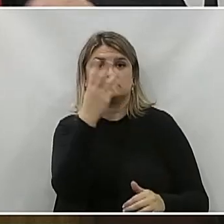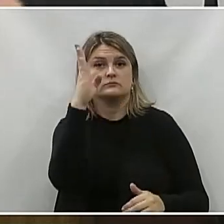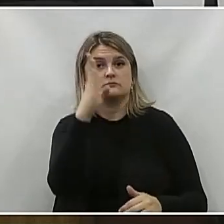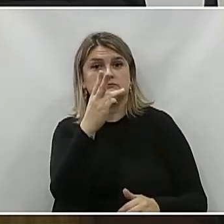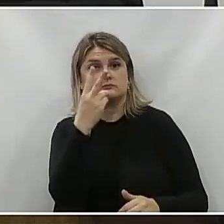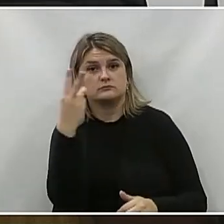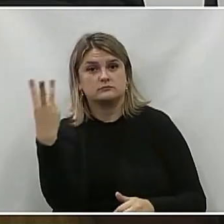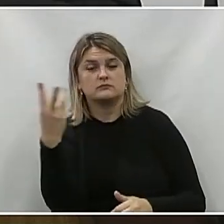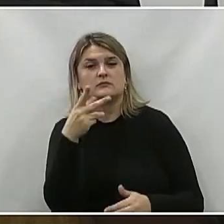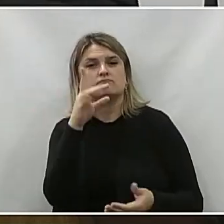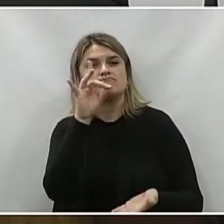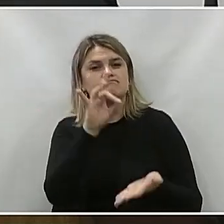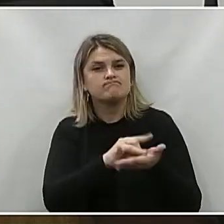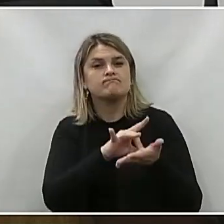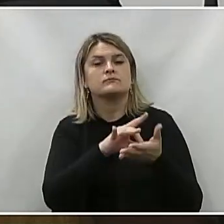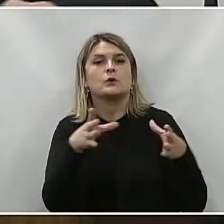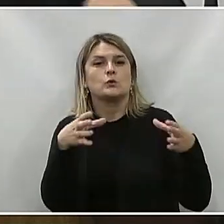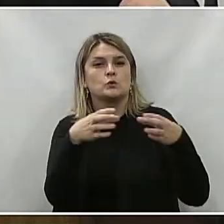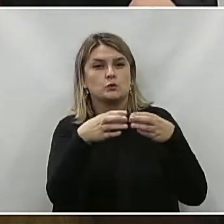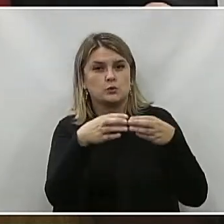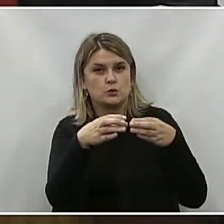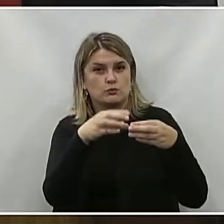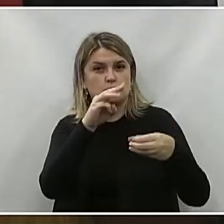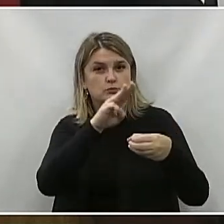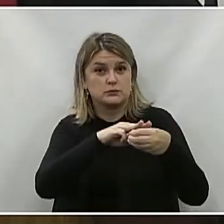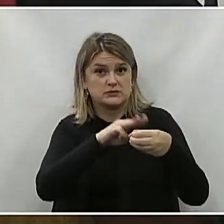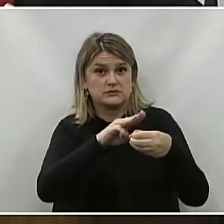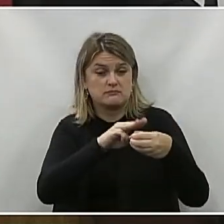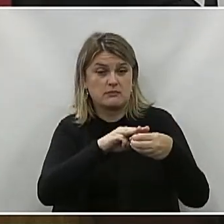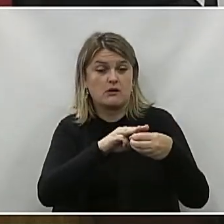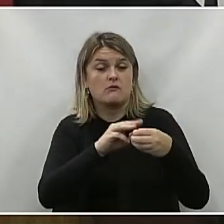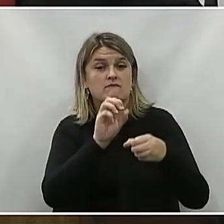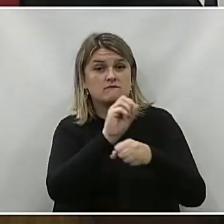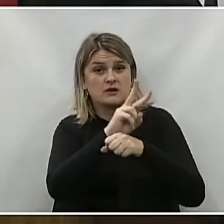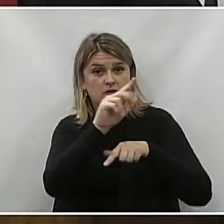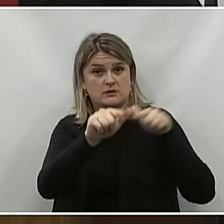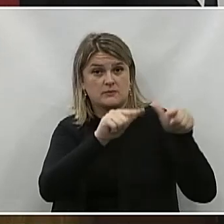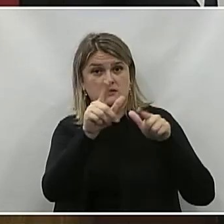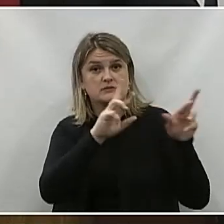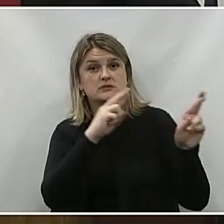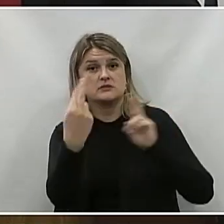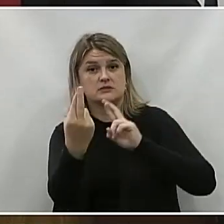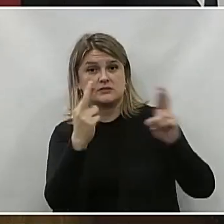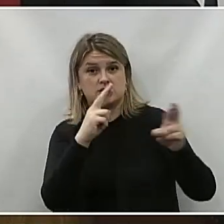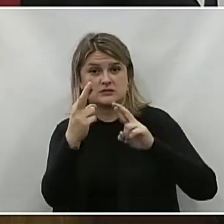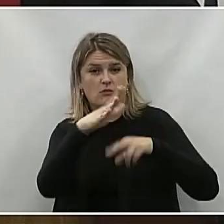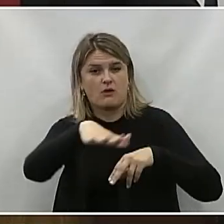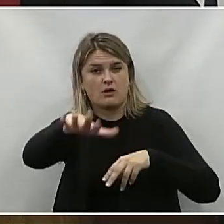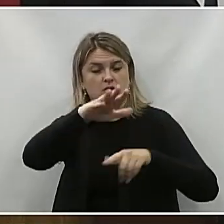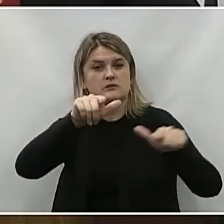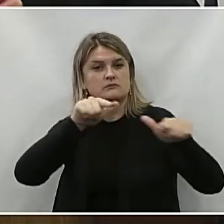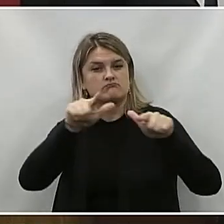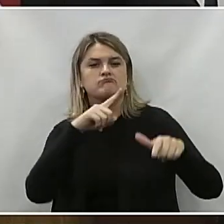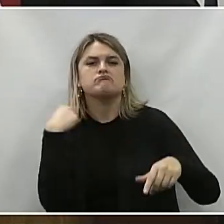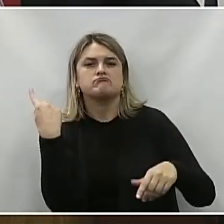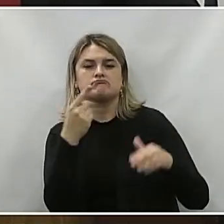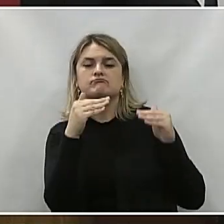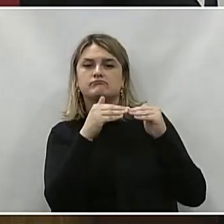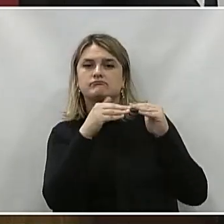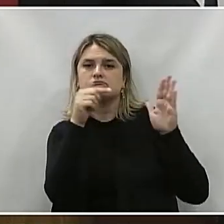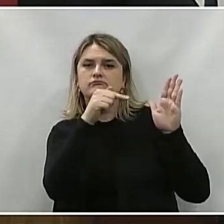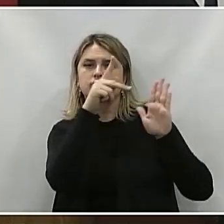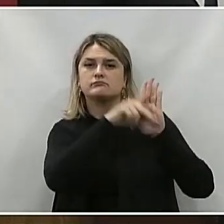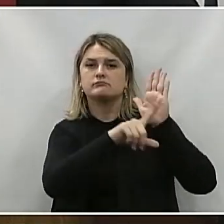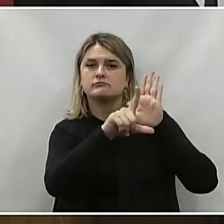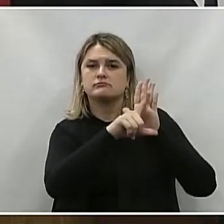Que institui O conselho Municipal De emprego E relações No trabalho Fundamentação Somos de parecer Favorável Ao projeto Em